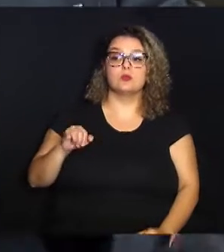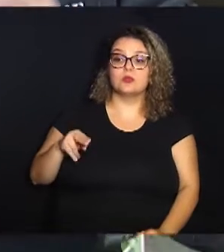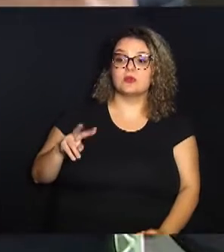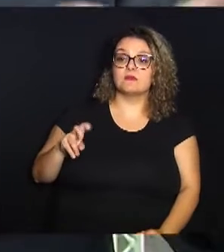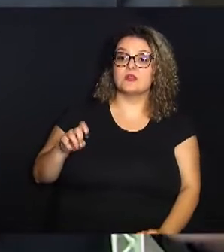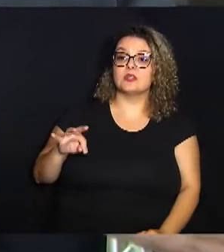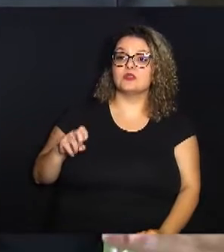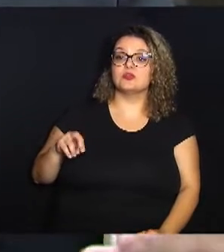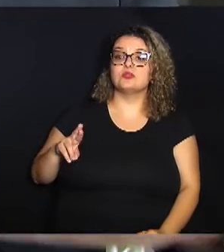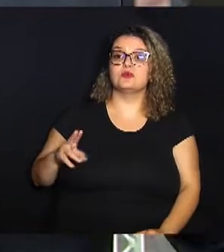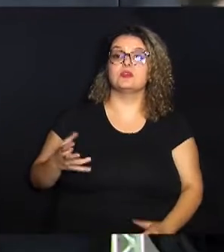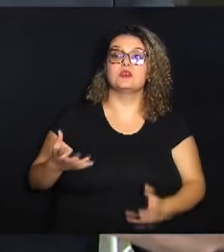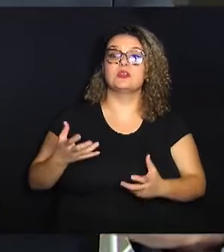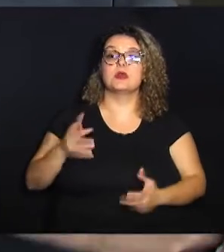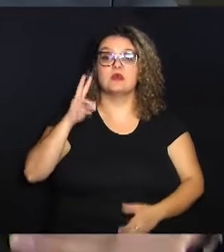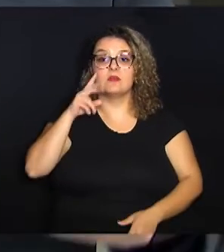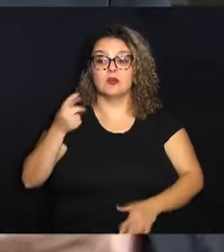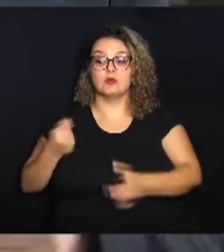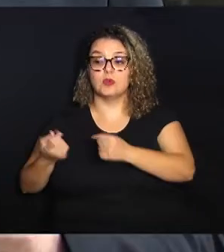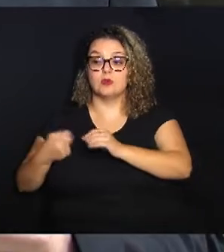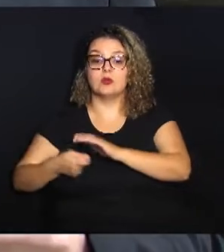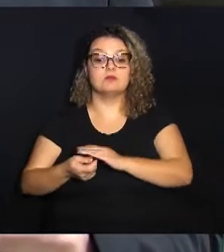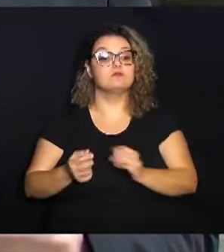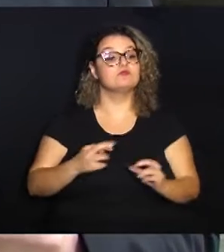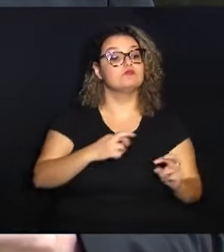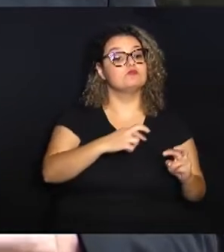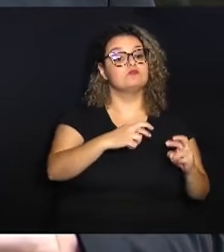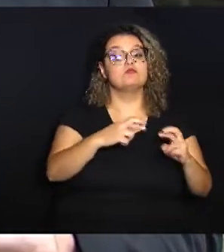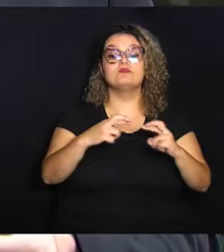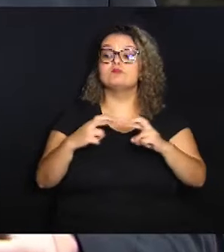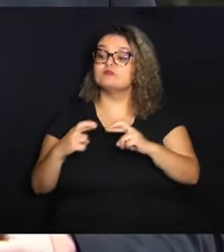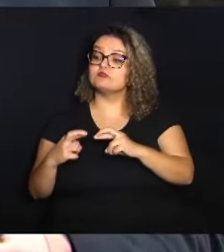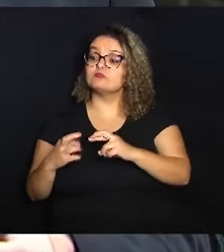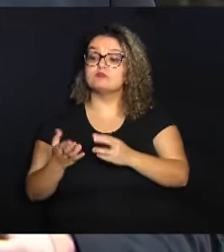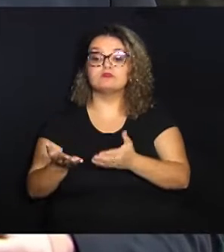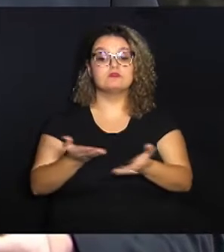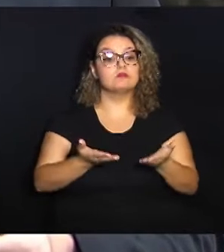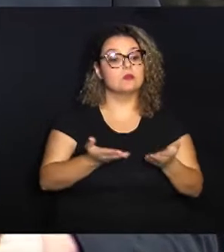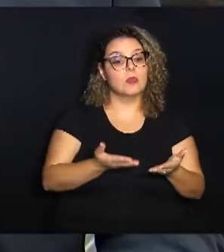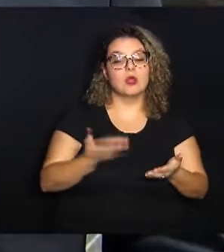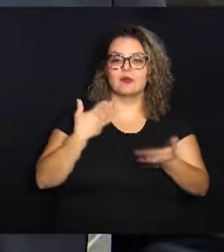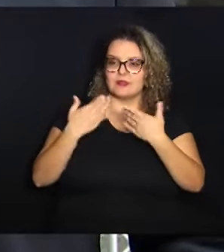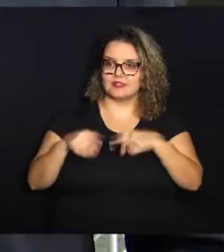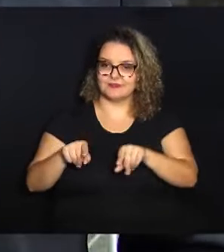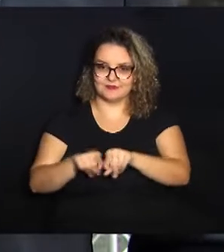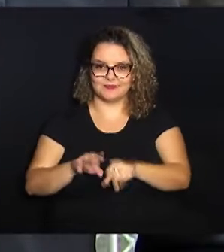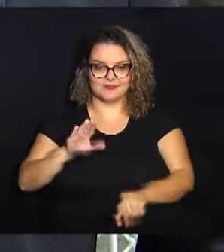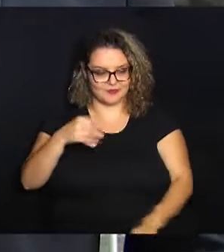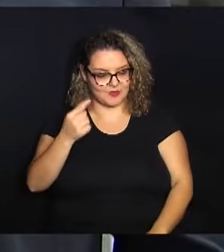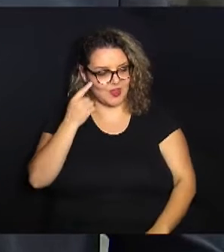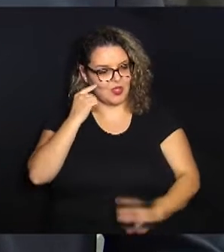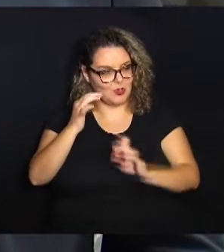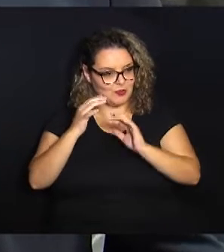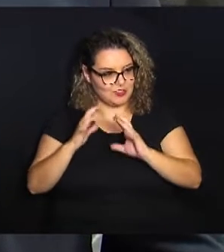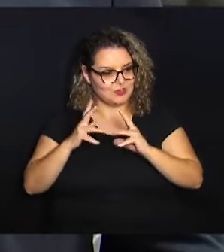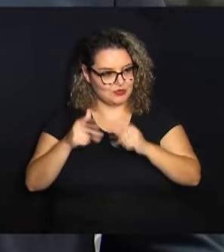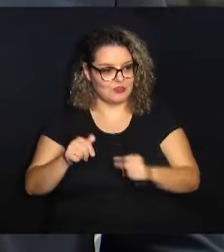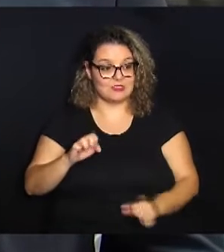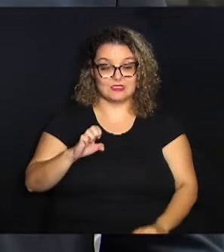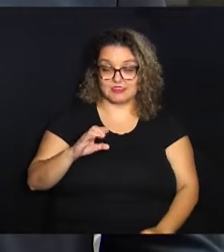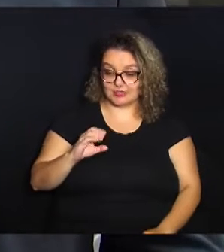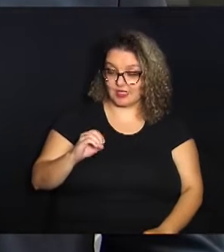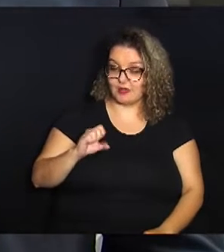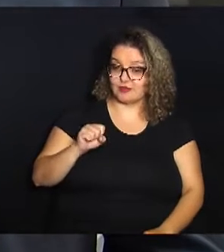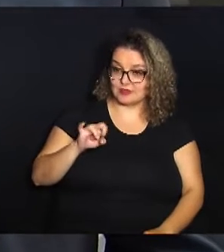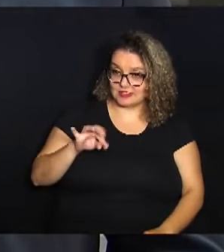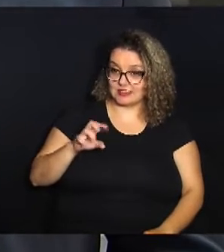que uma grande empresa, uma grande indústria quer ver aqui no evento e conversar também. Quando a gente pensa em todo esse ecossistema,